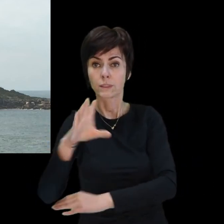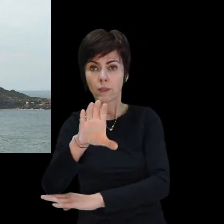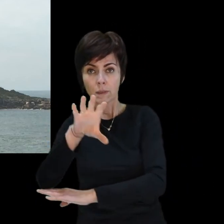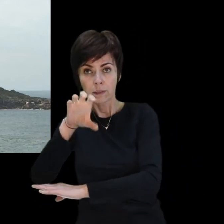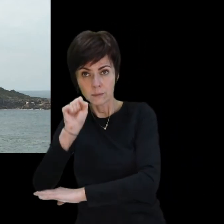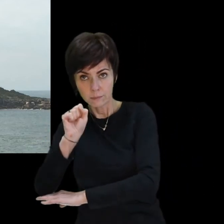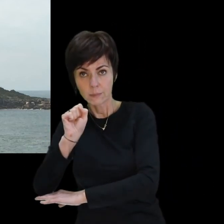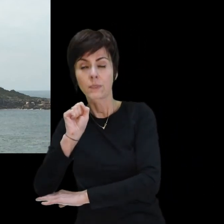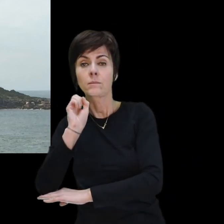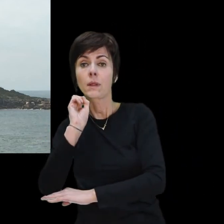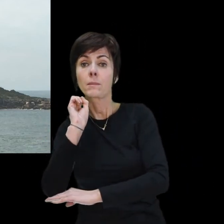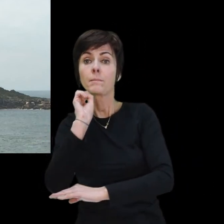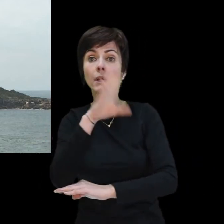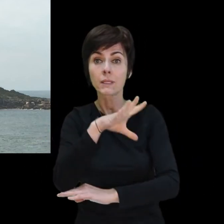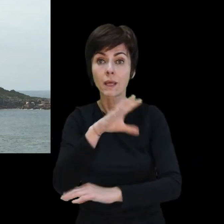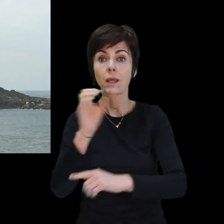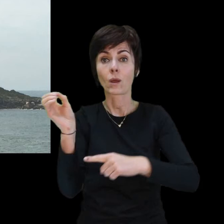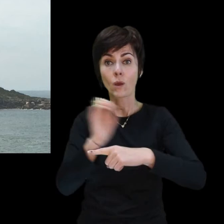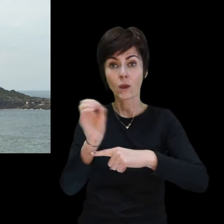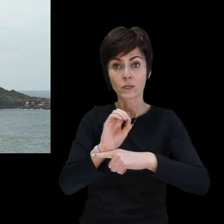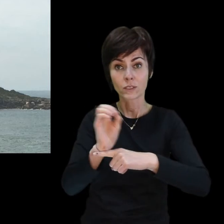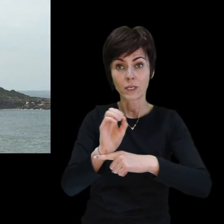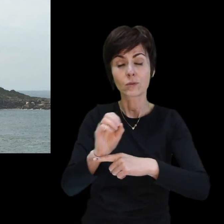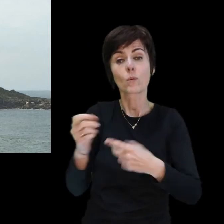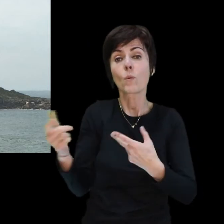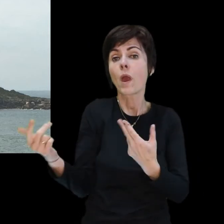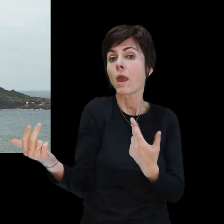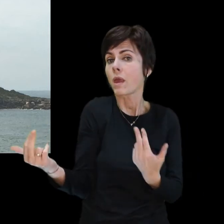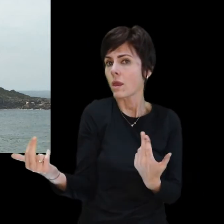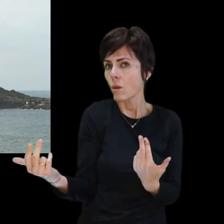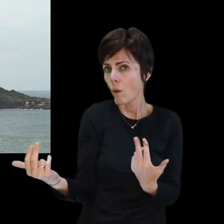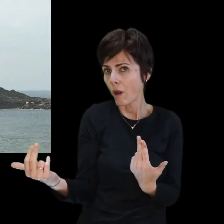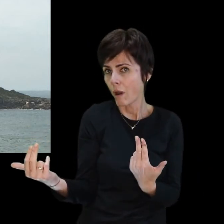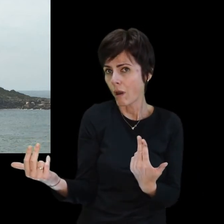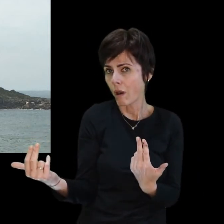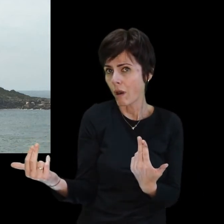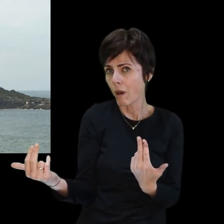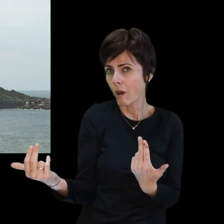que é absorvido pelas plantas para produzir oxigênio é também